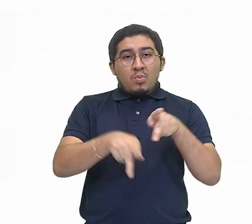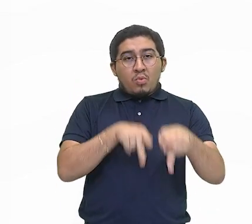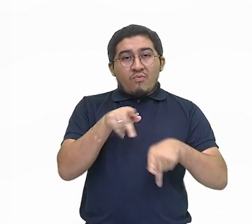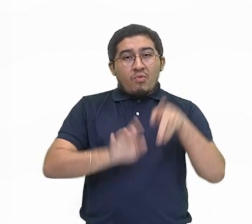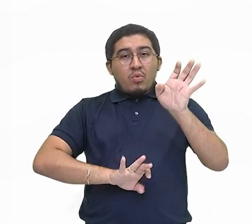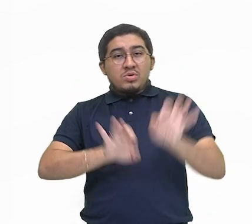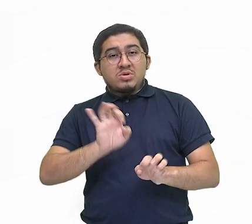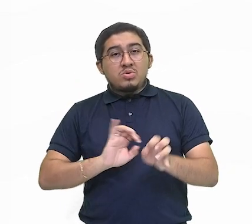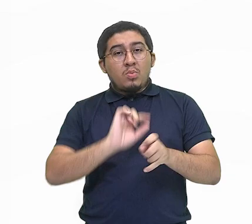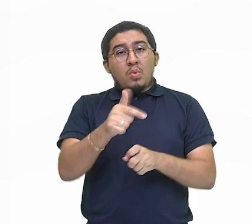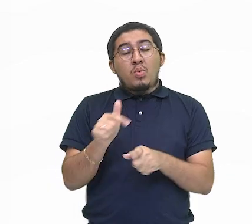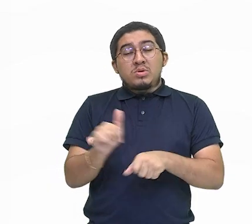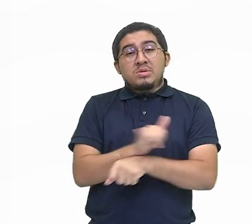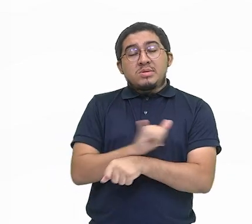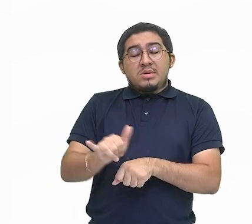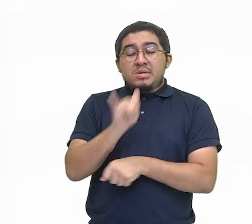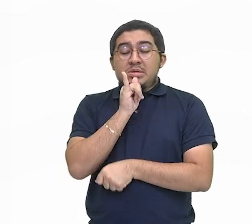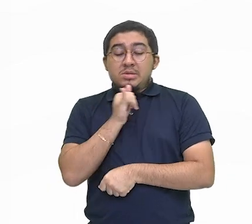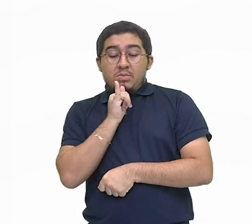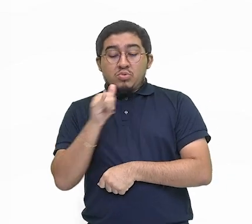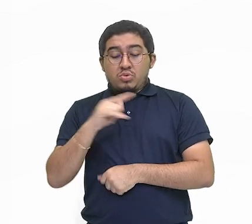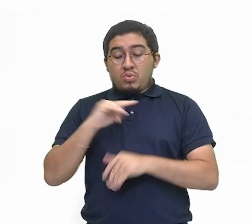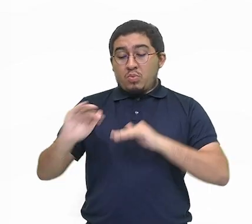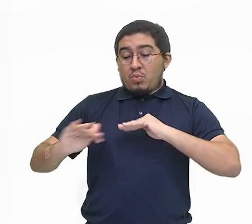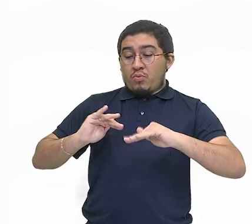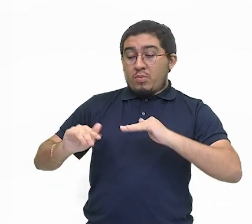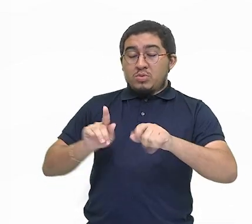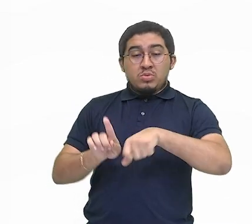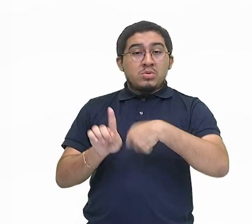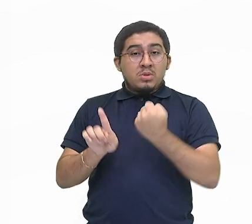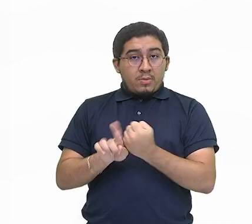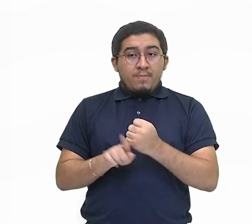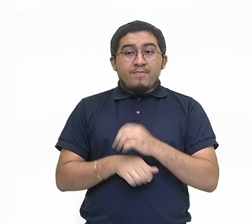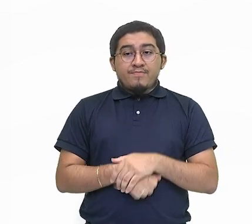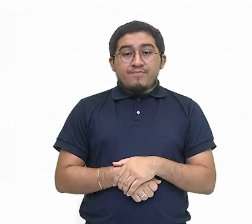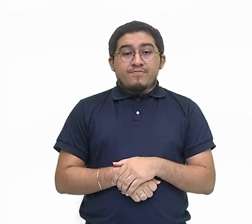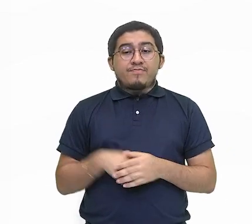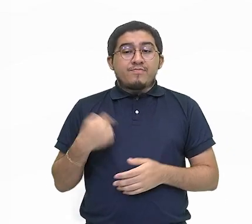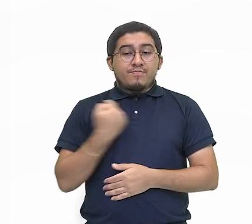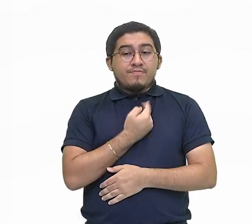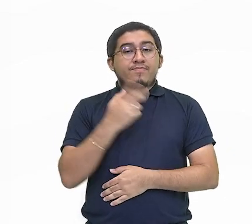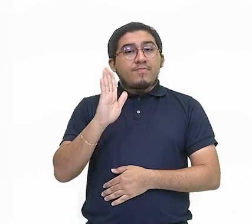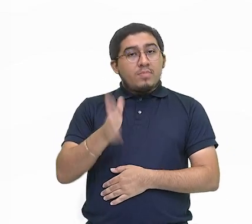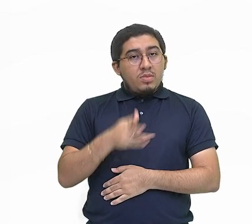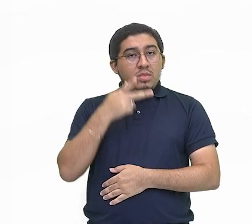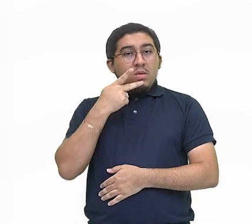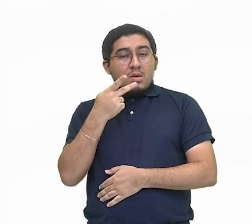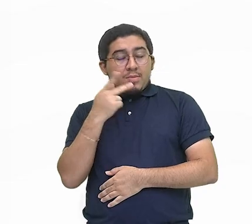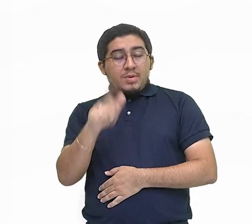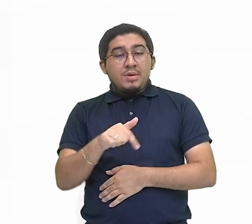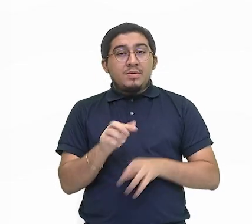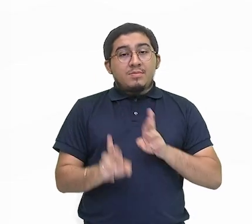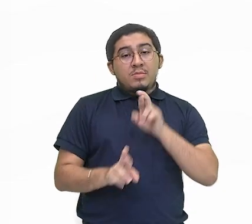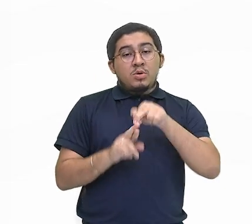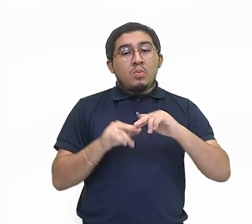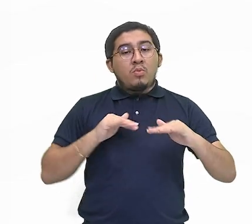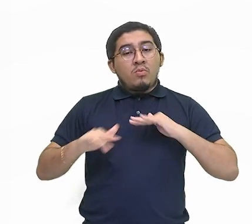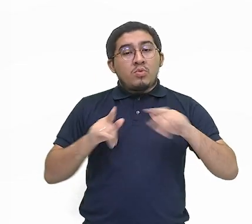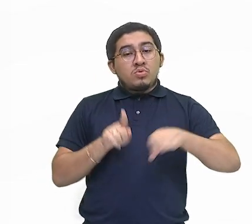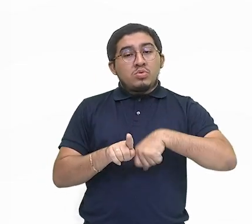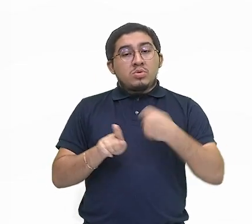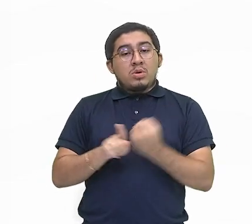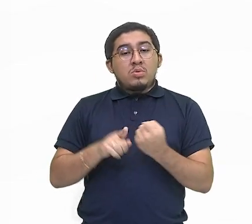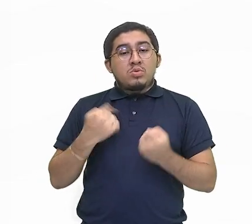outro modo, por exemplo, nos movimentos sociais. Como nós já falamos de movimentos sociais, trouxemos